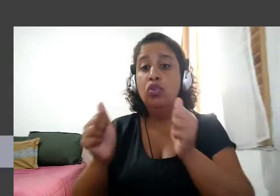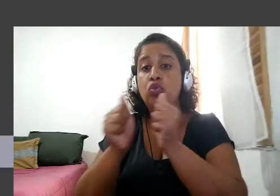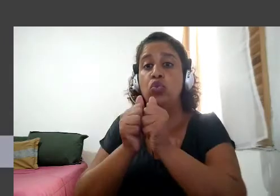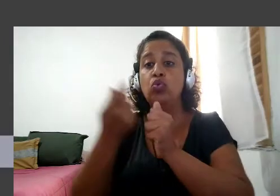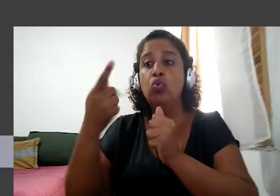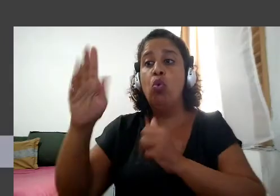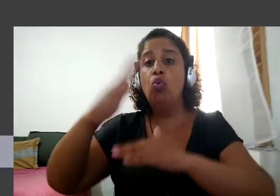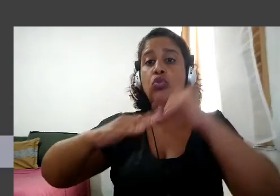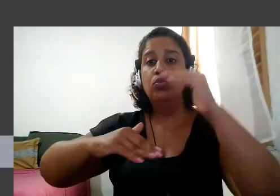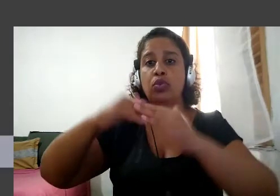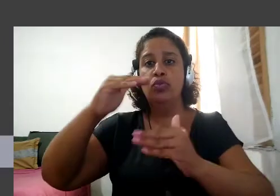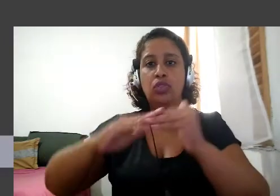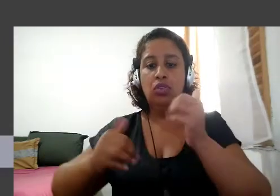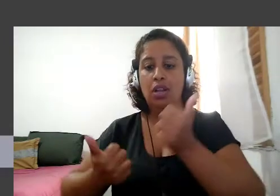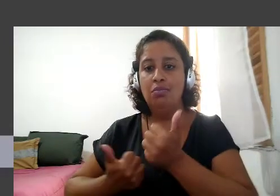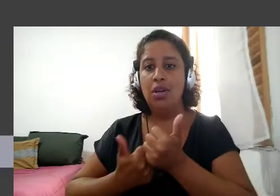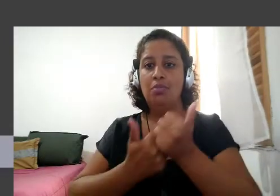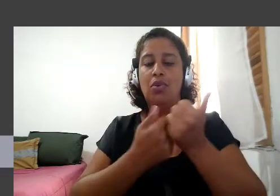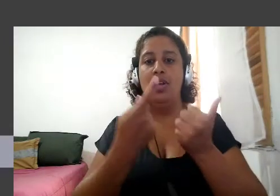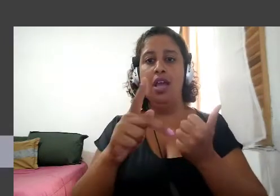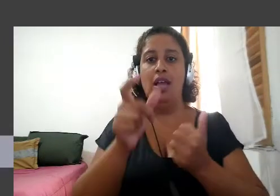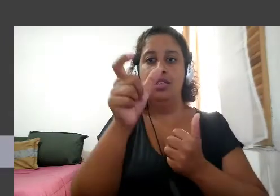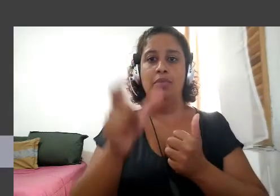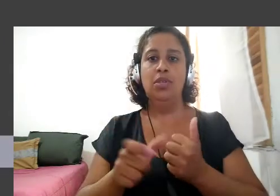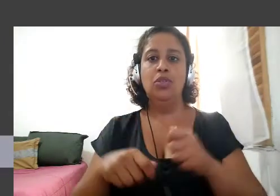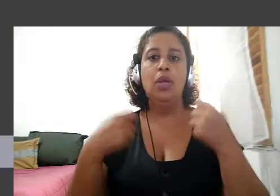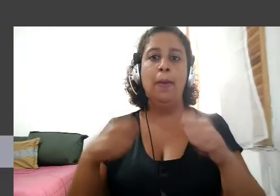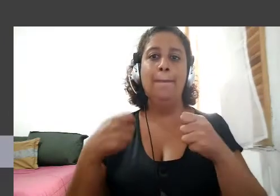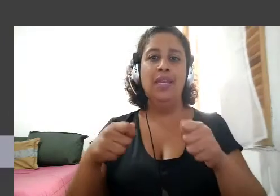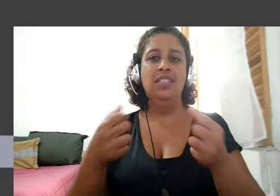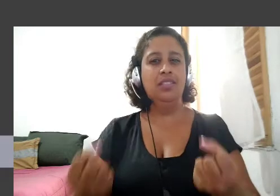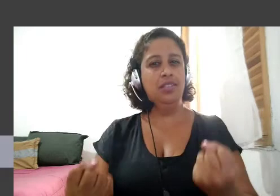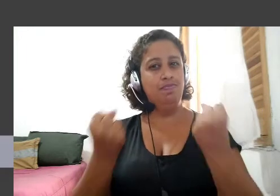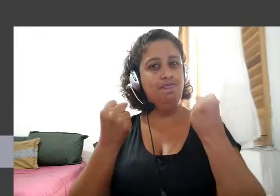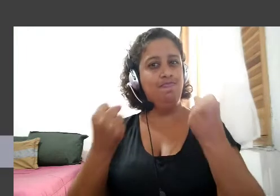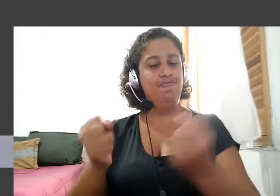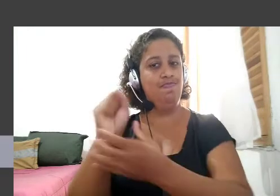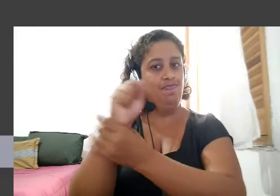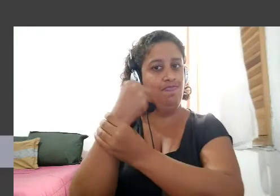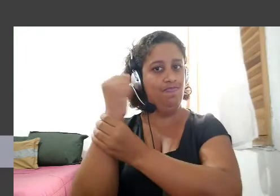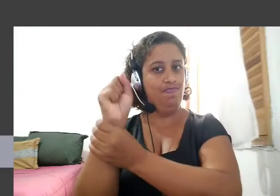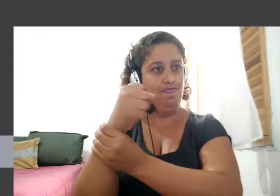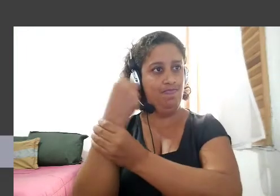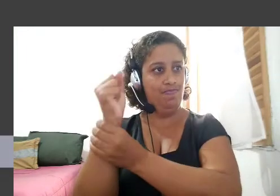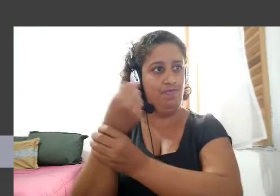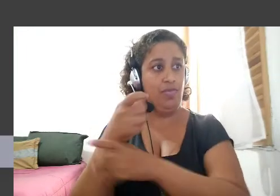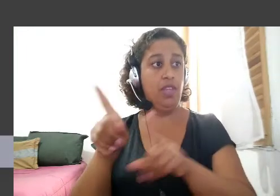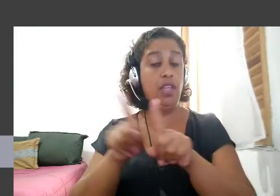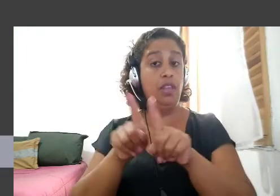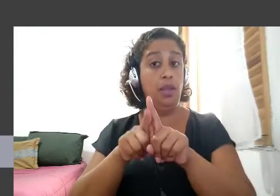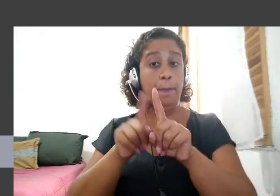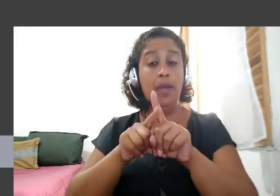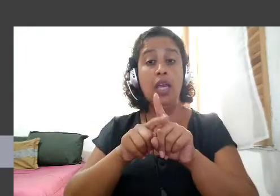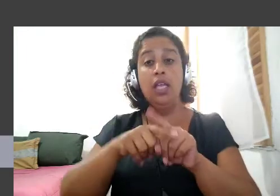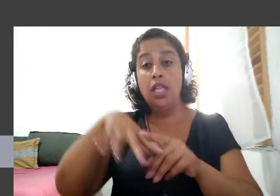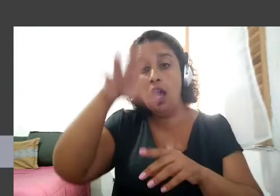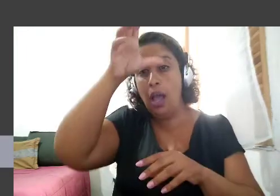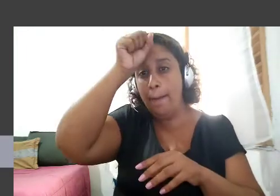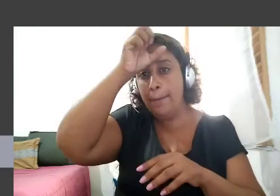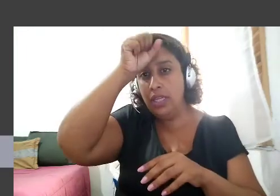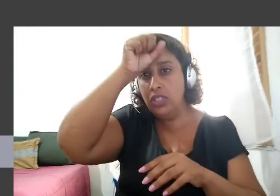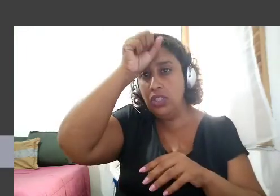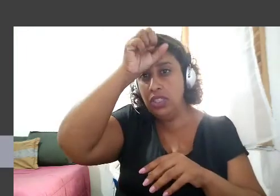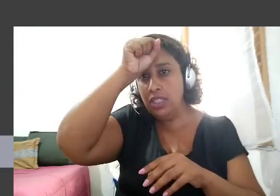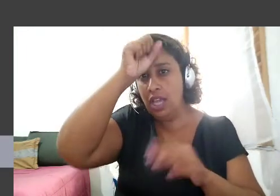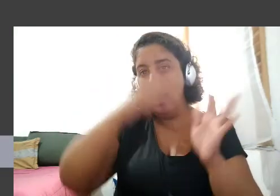usava o eletroencefalograma antes e depois de aplicar uma técnica, que é a imagética motora, para ver o quanto ele conseguiu ativar